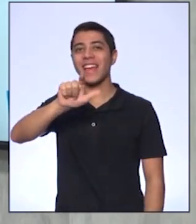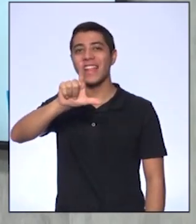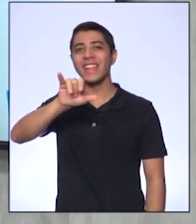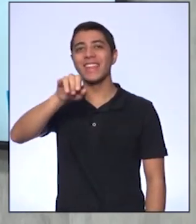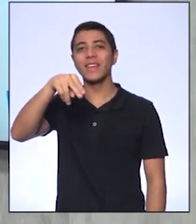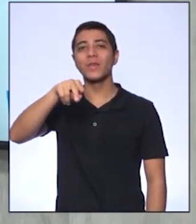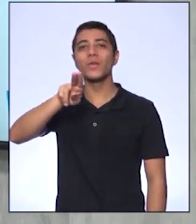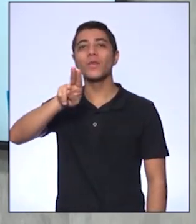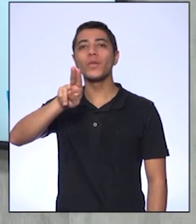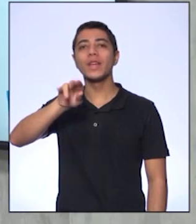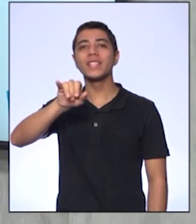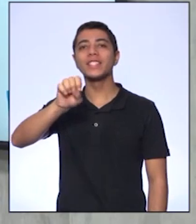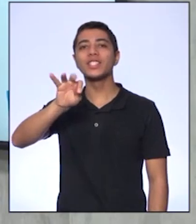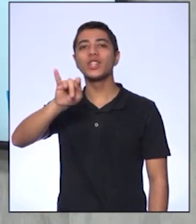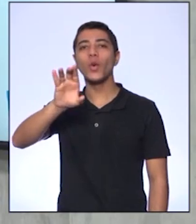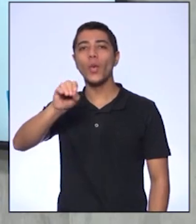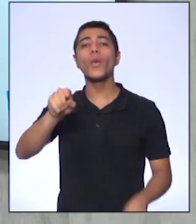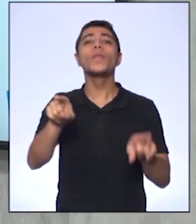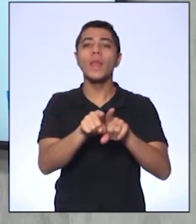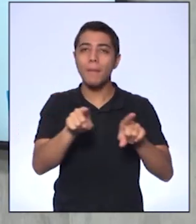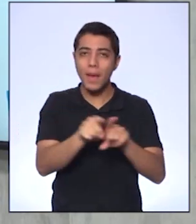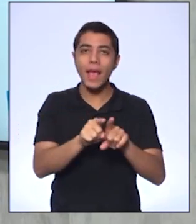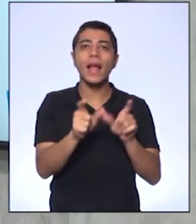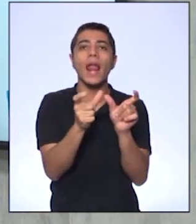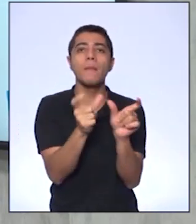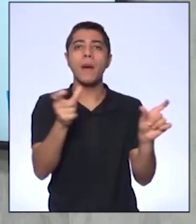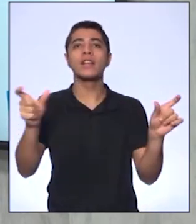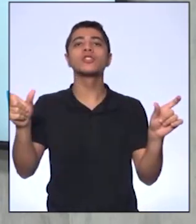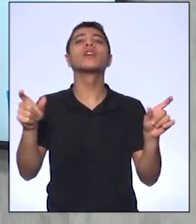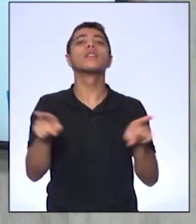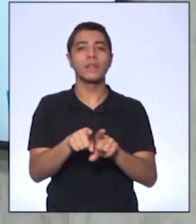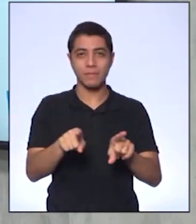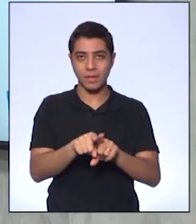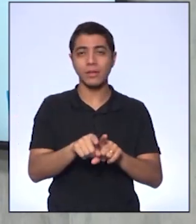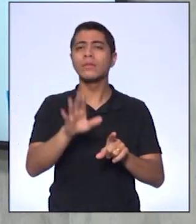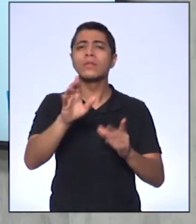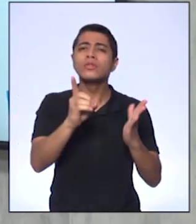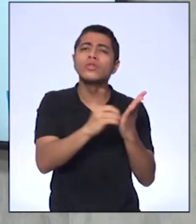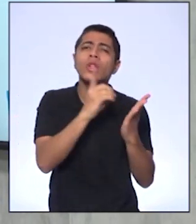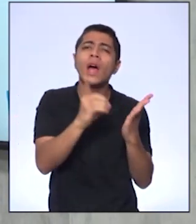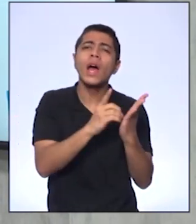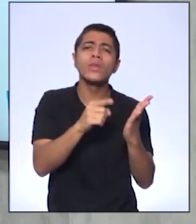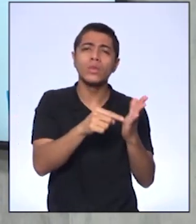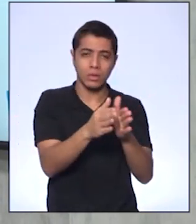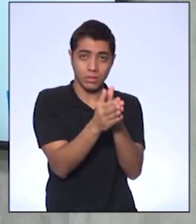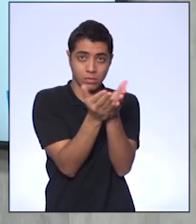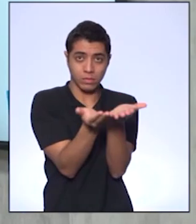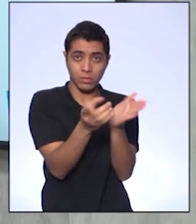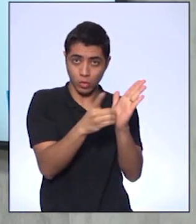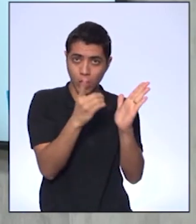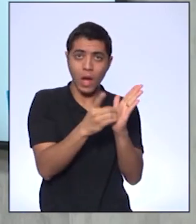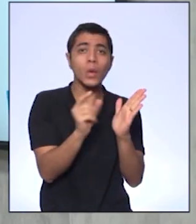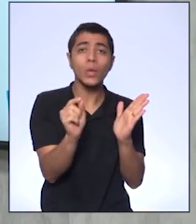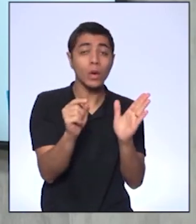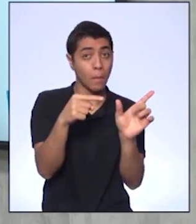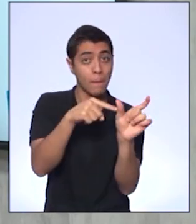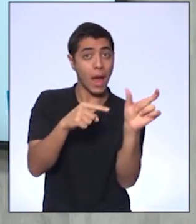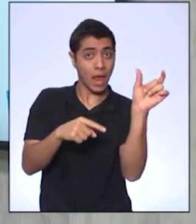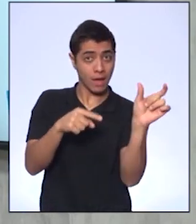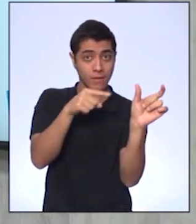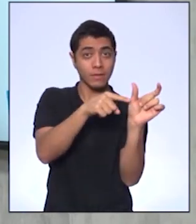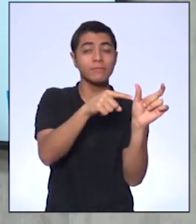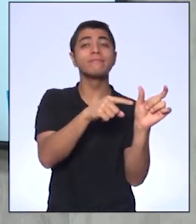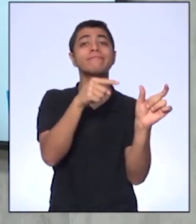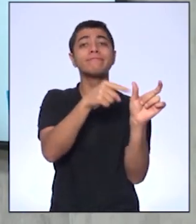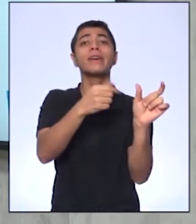metalinguístico. Por quê? Por que é um dicionário? O dicionário é uma palavra que explica o que é a palavra. Compreendeu? O que é